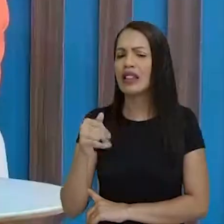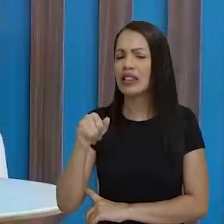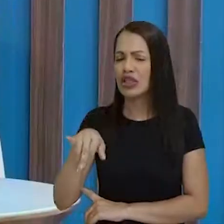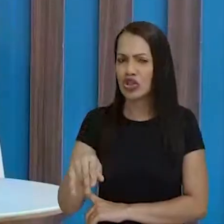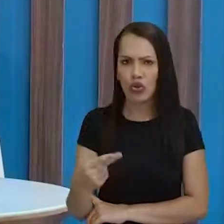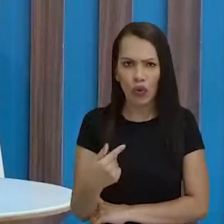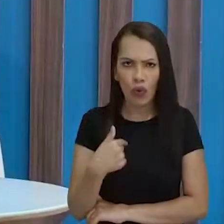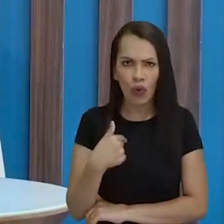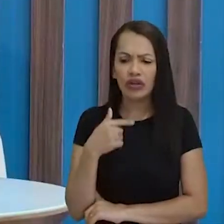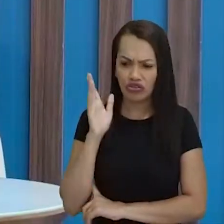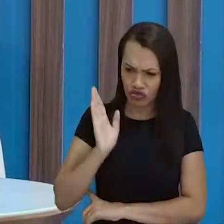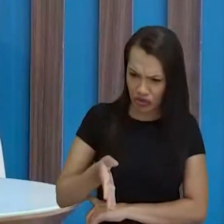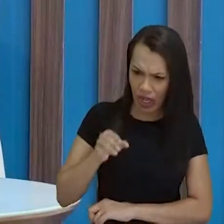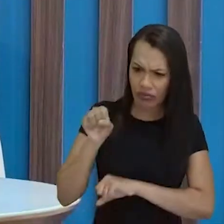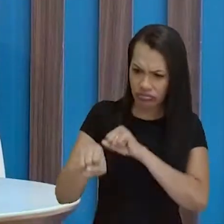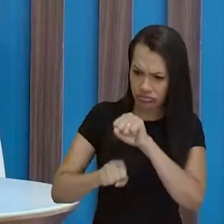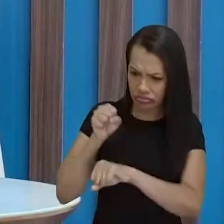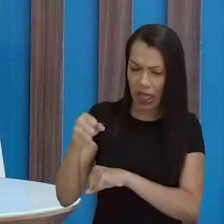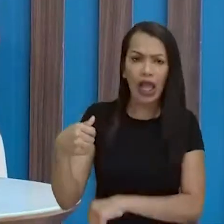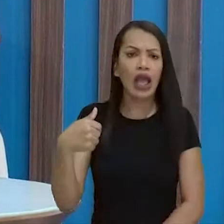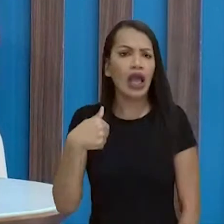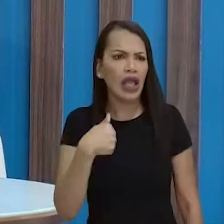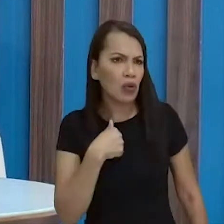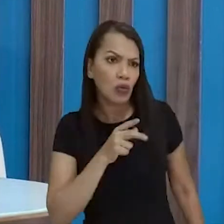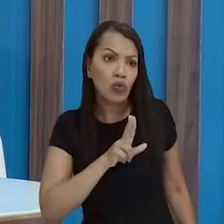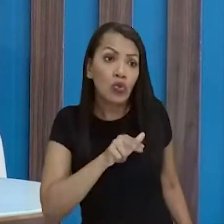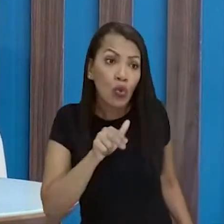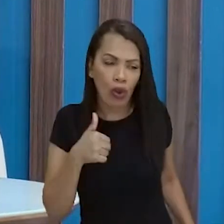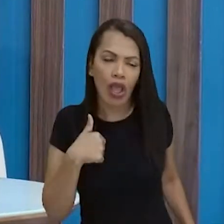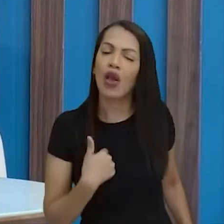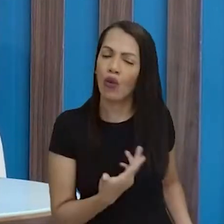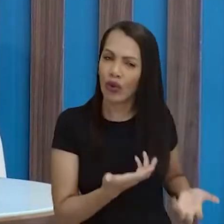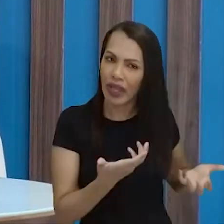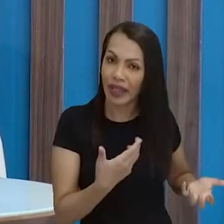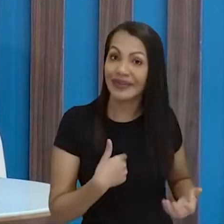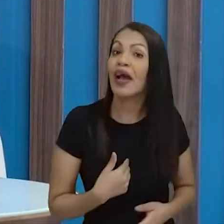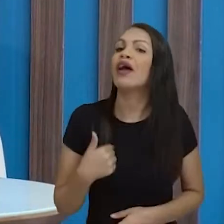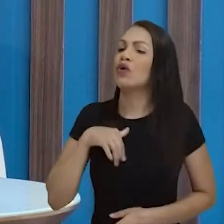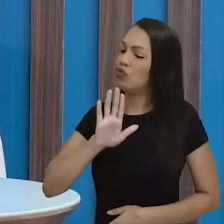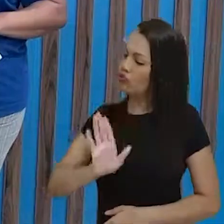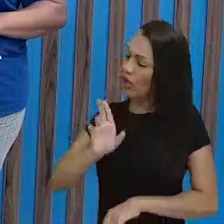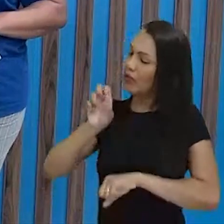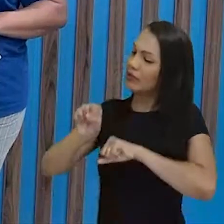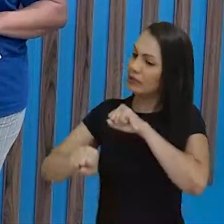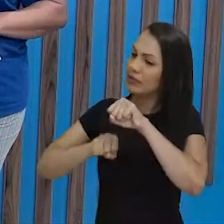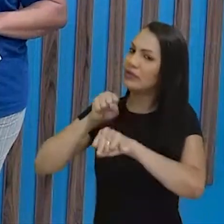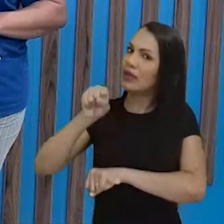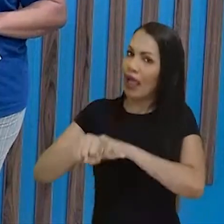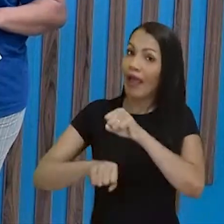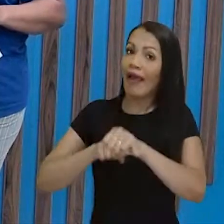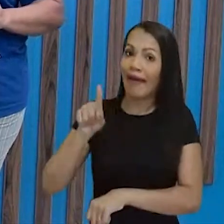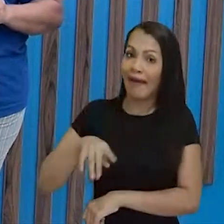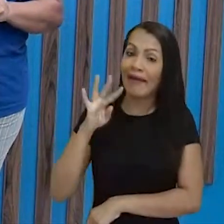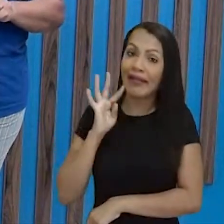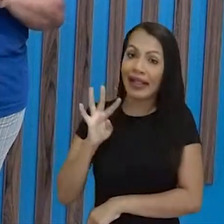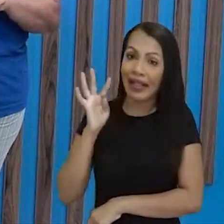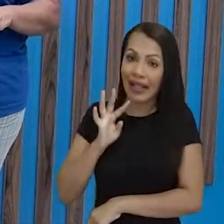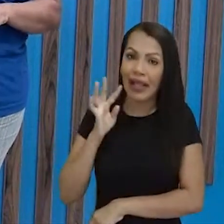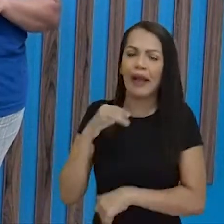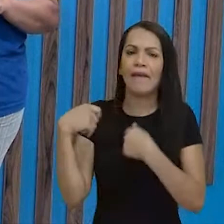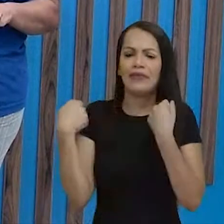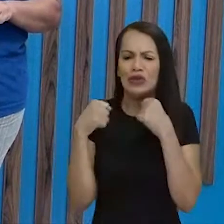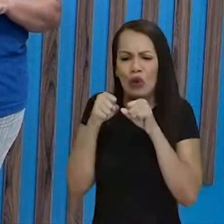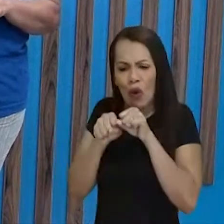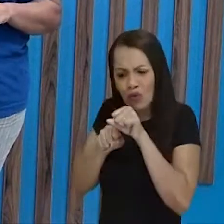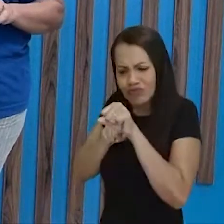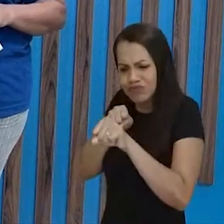não, pedalinho não. Ah, eu já andei. Pretendo andar um dia, mas nunca andei não. Eu já andei de pedalinho, professora. É muito legal, mas a gente tem que botar muita